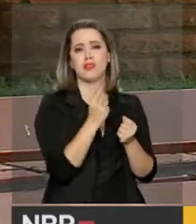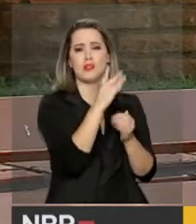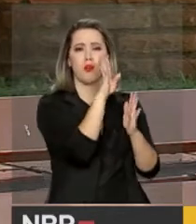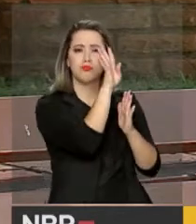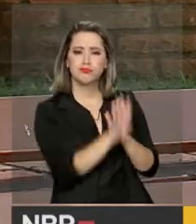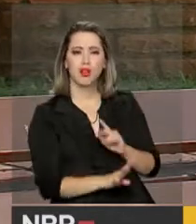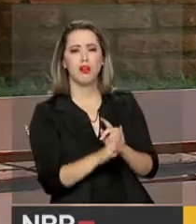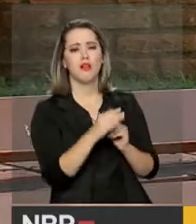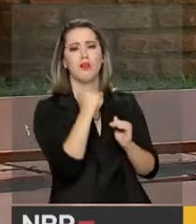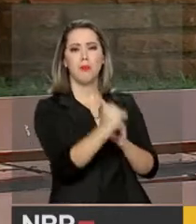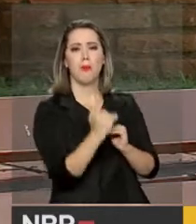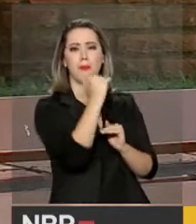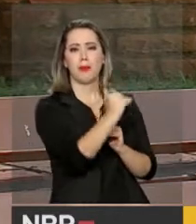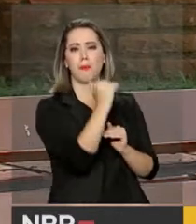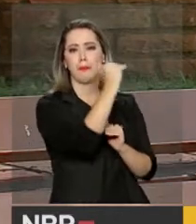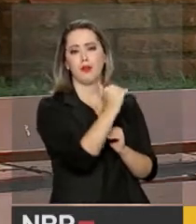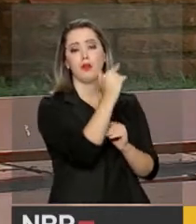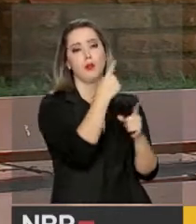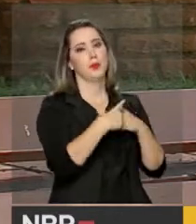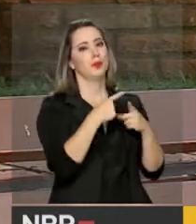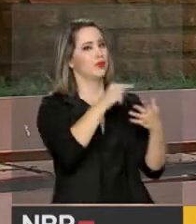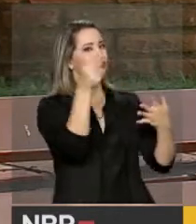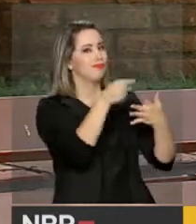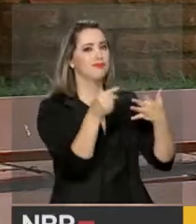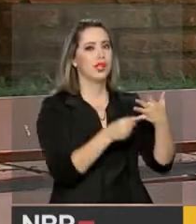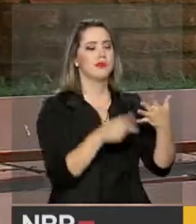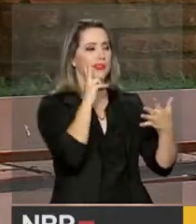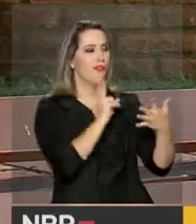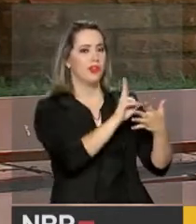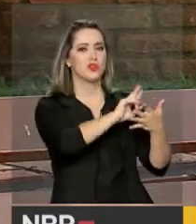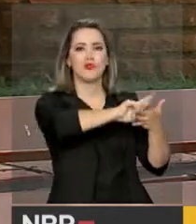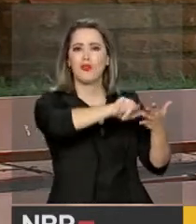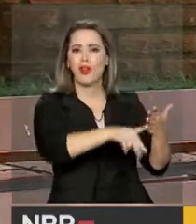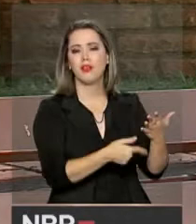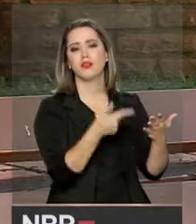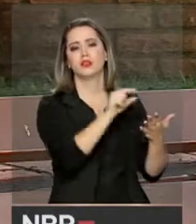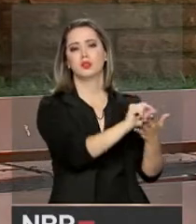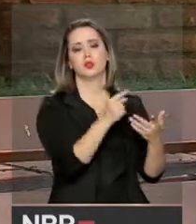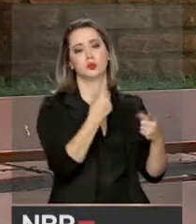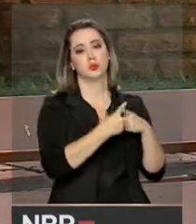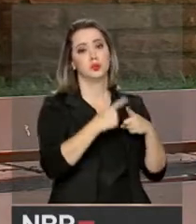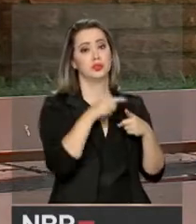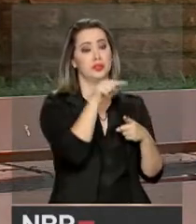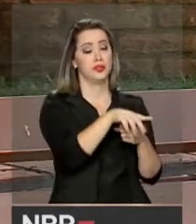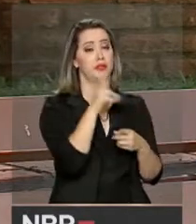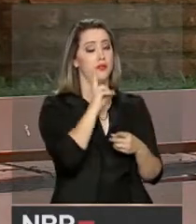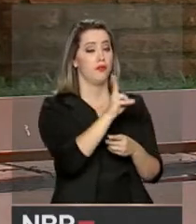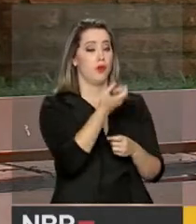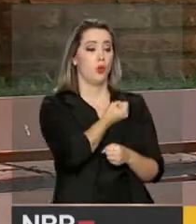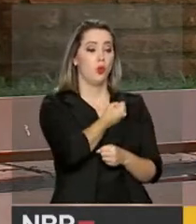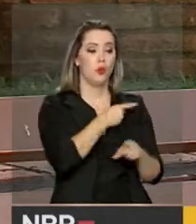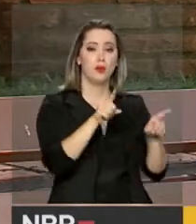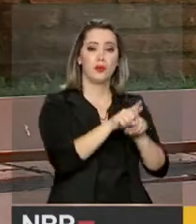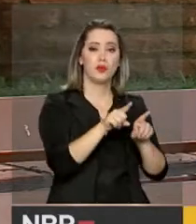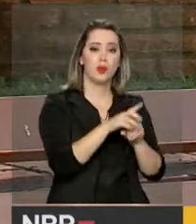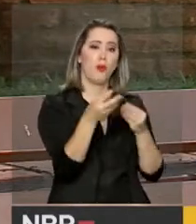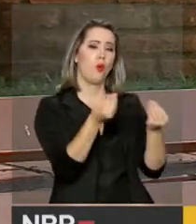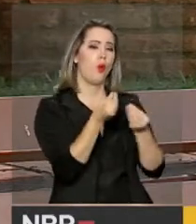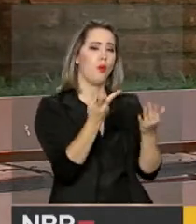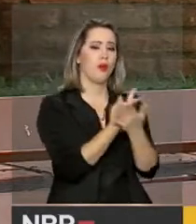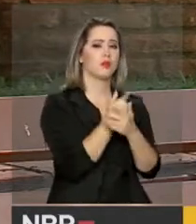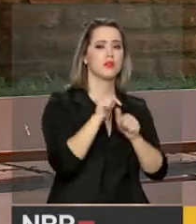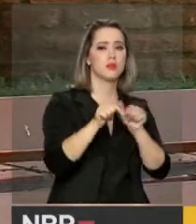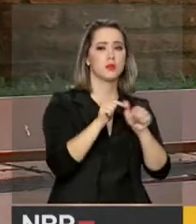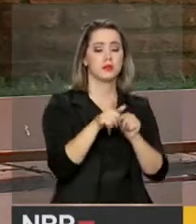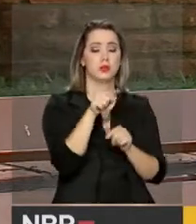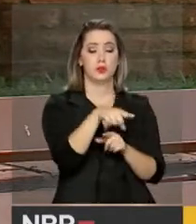porque são vários fatores que precisam ser analisados, né? Além da quantidade total, a gravidade dos acidentes. Realmente a construção